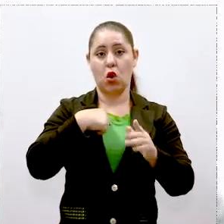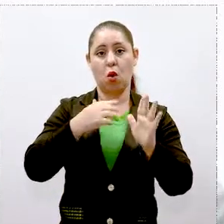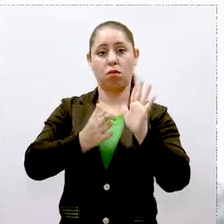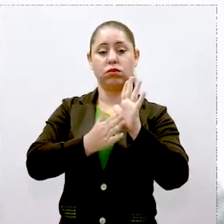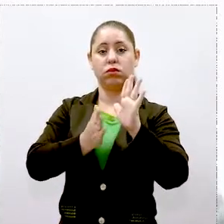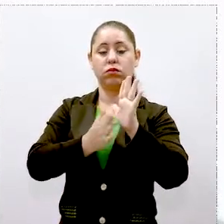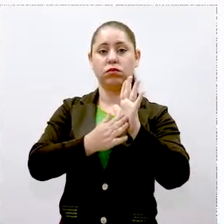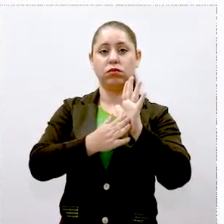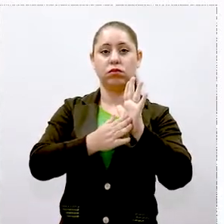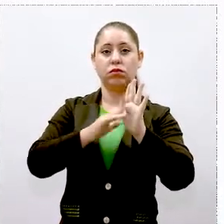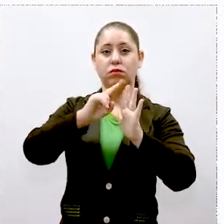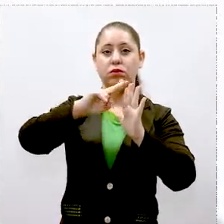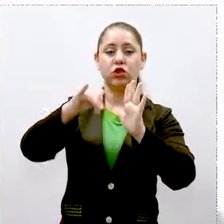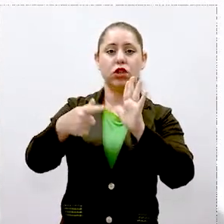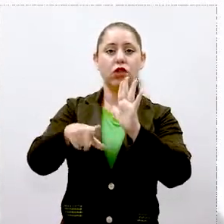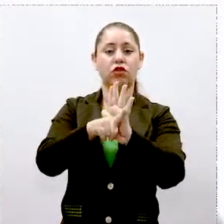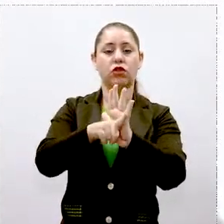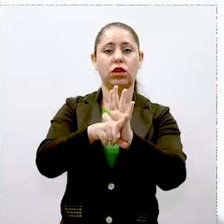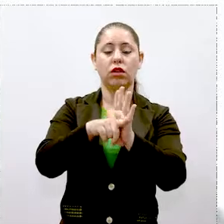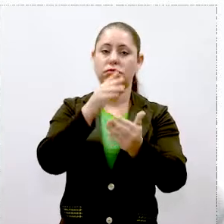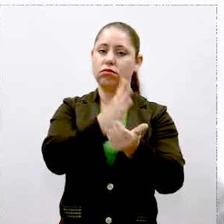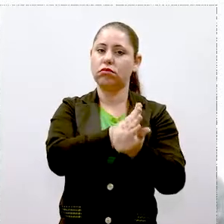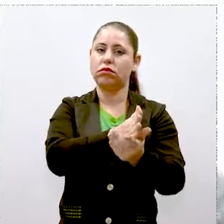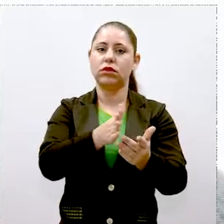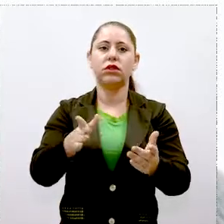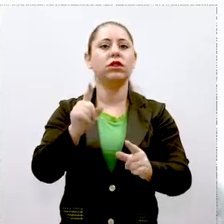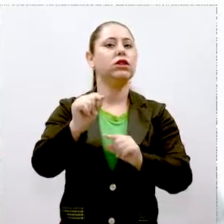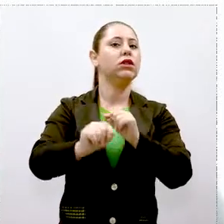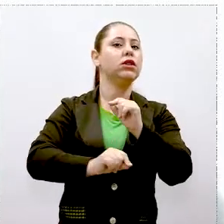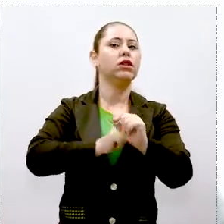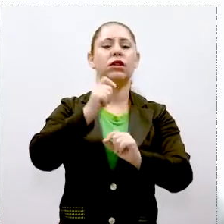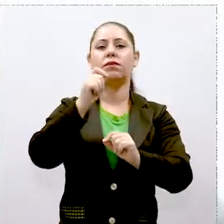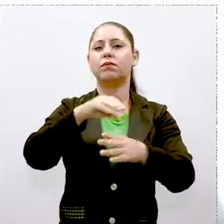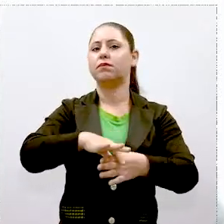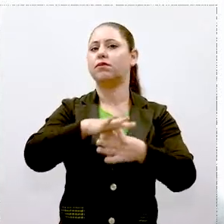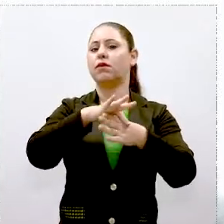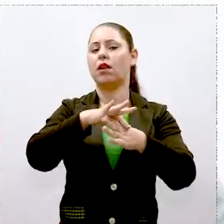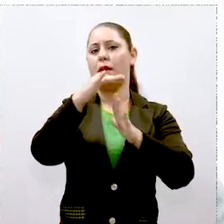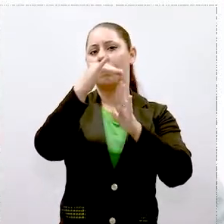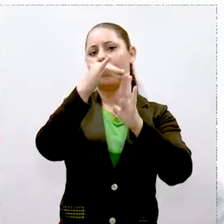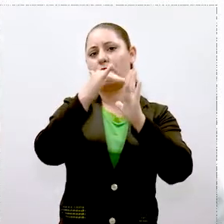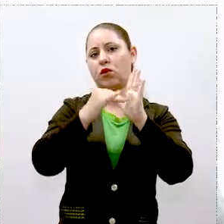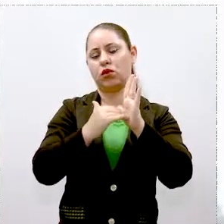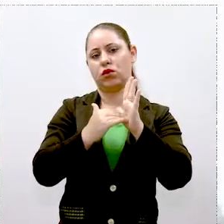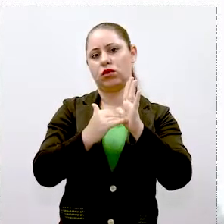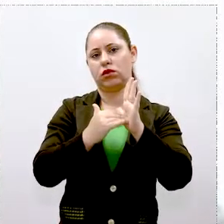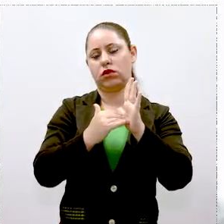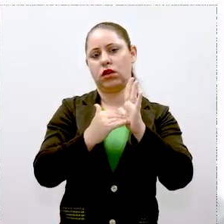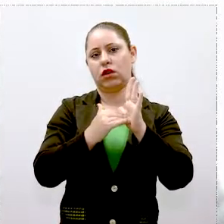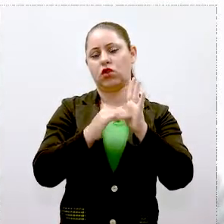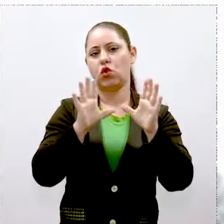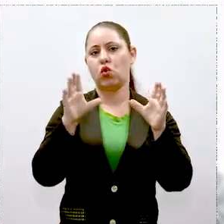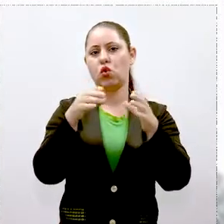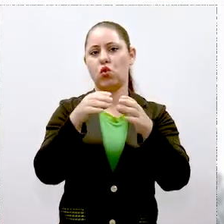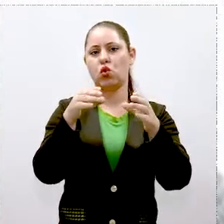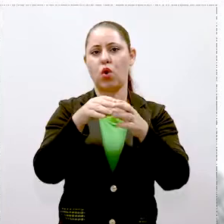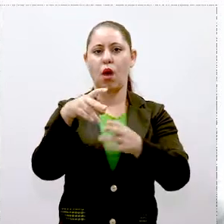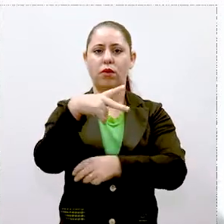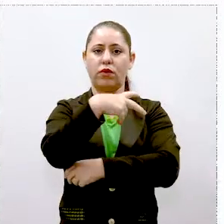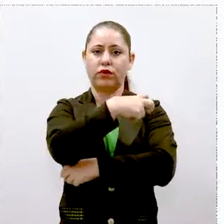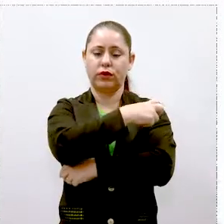de lei que está tramitando, que estabelece prioridades na campanha